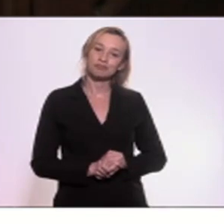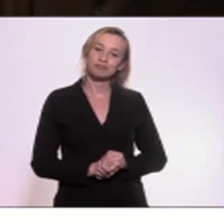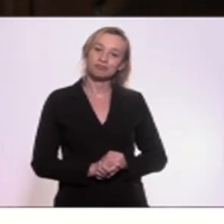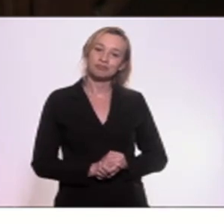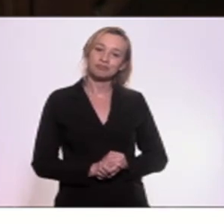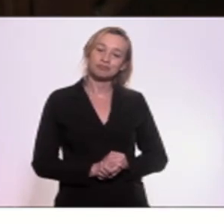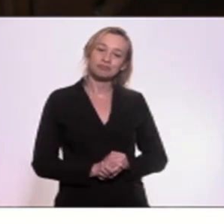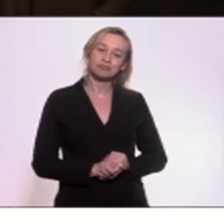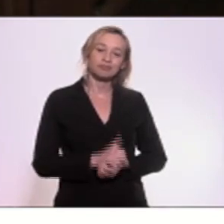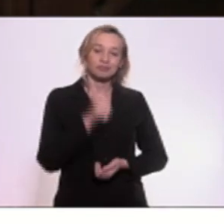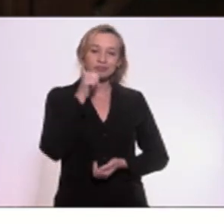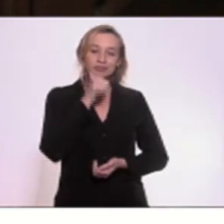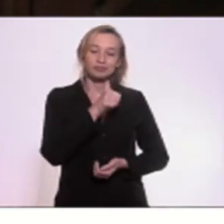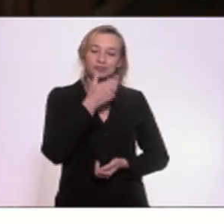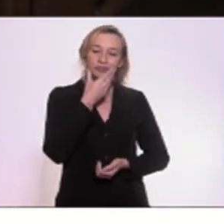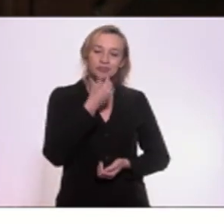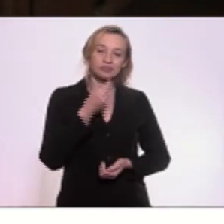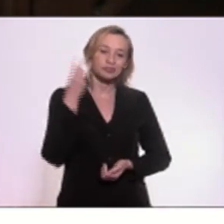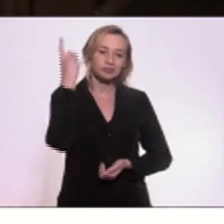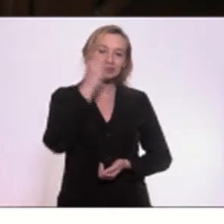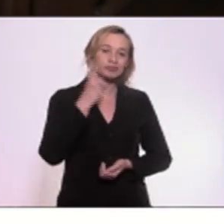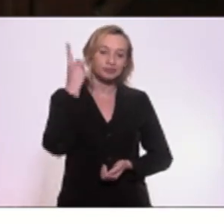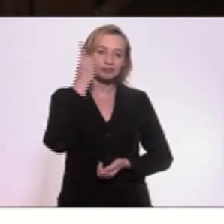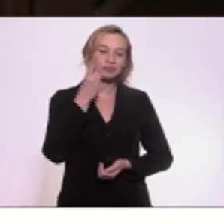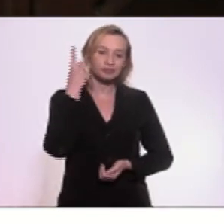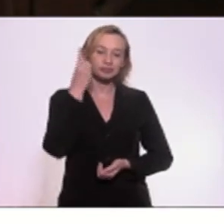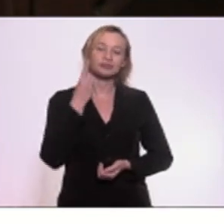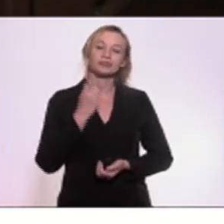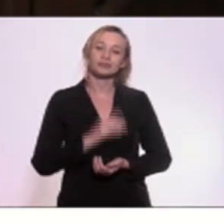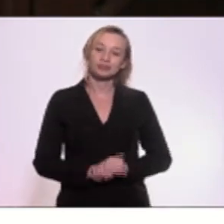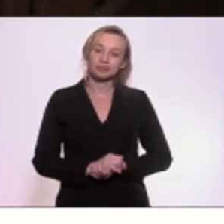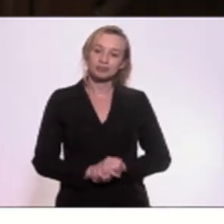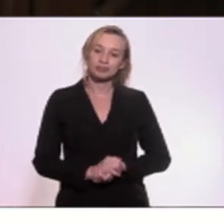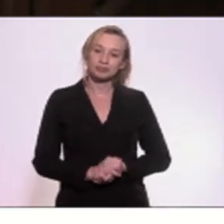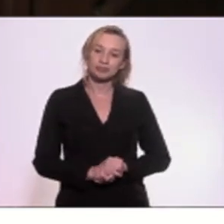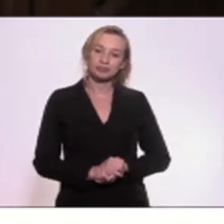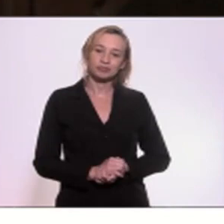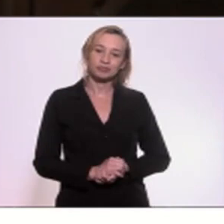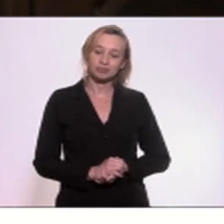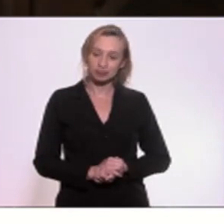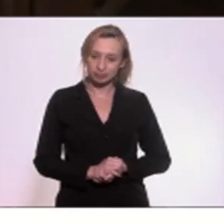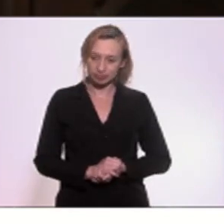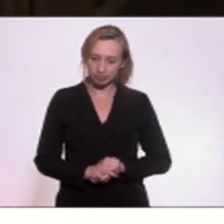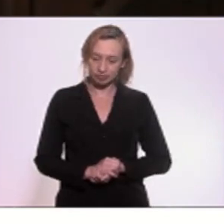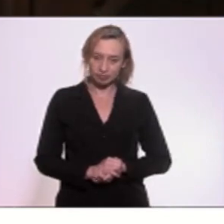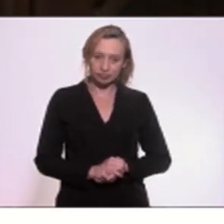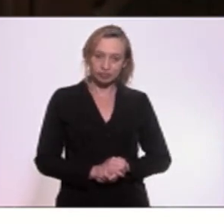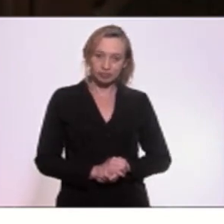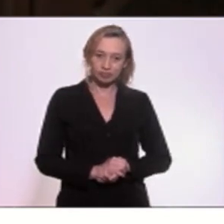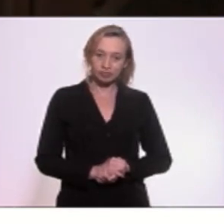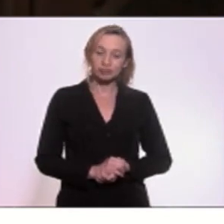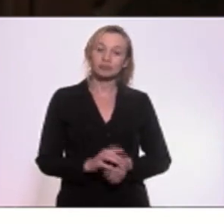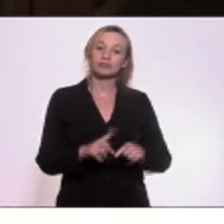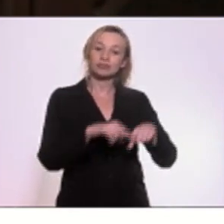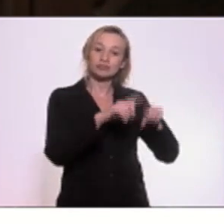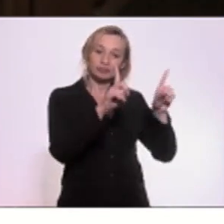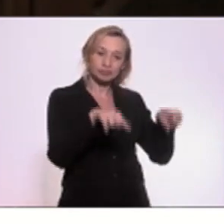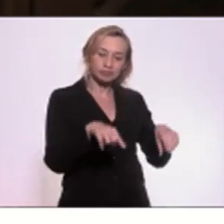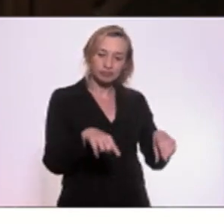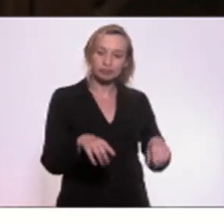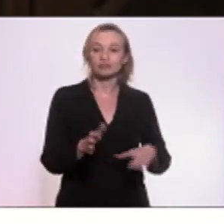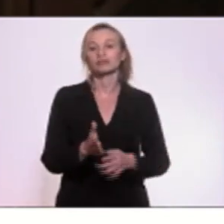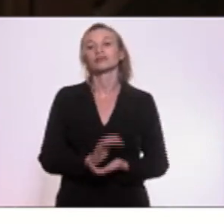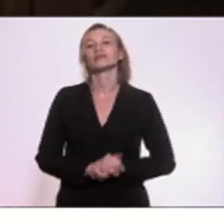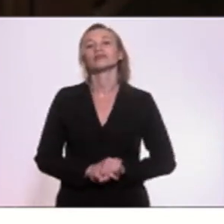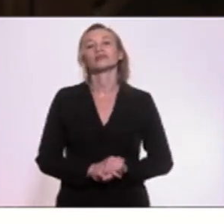senhoras deputadas presentes, senhores deputados presentes, funcionários,